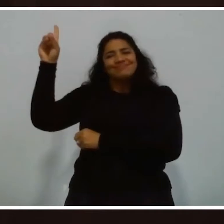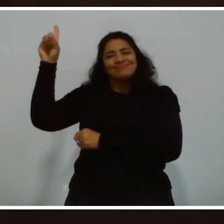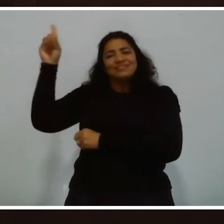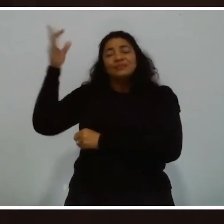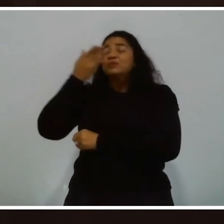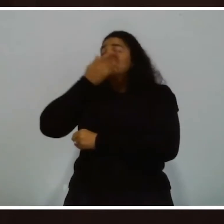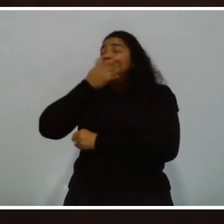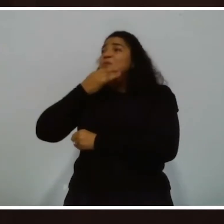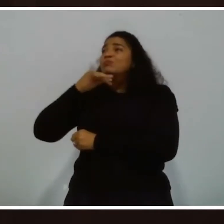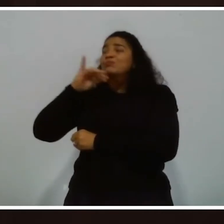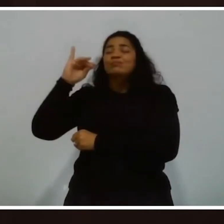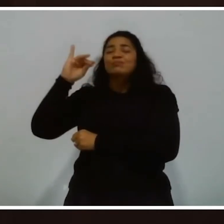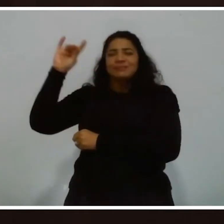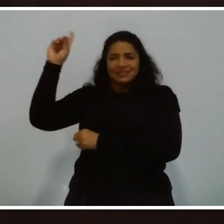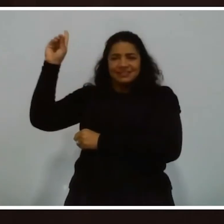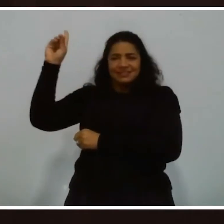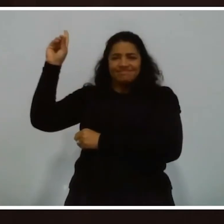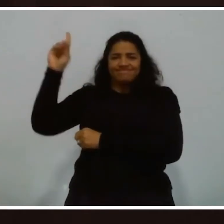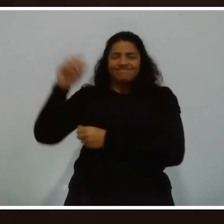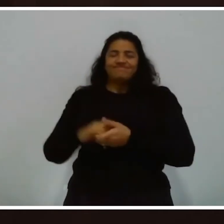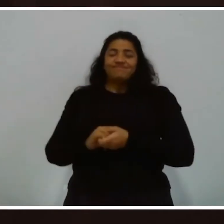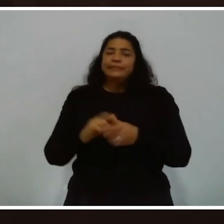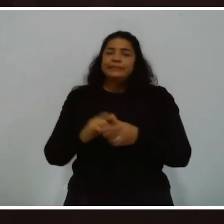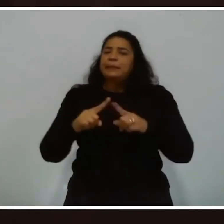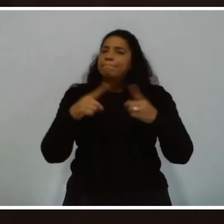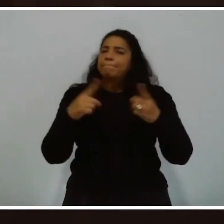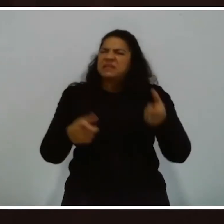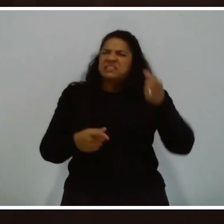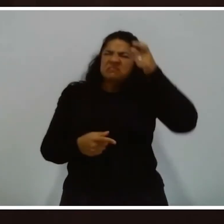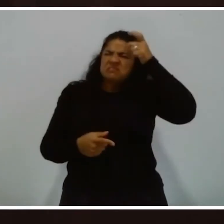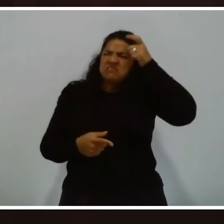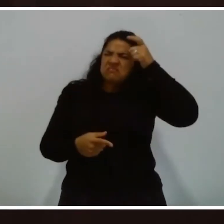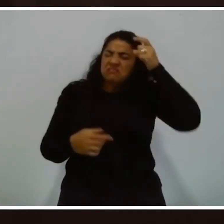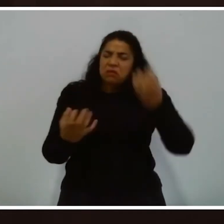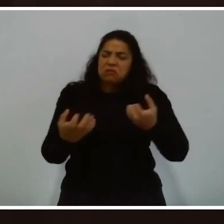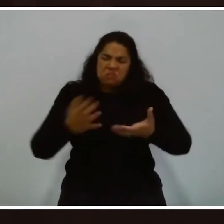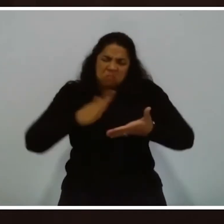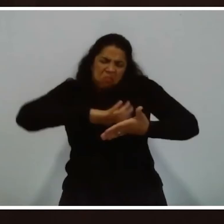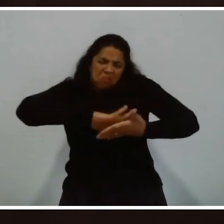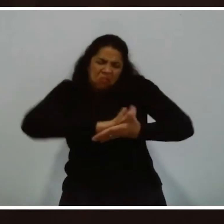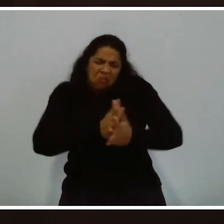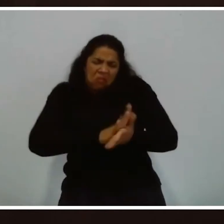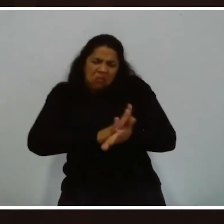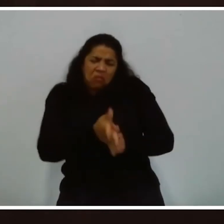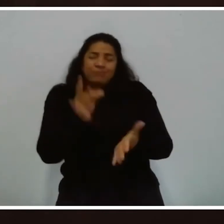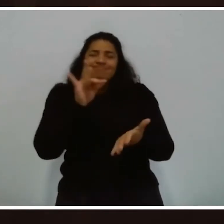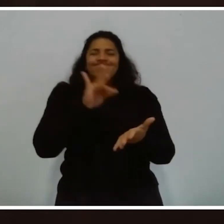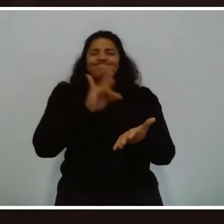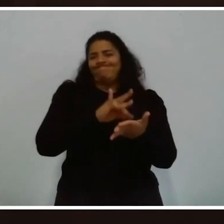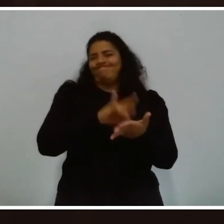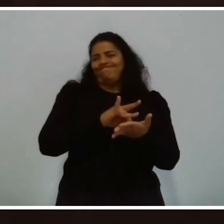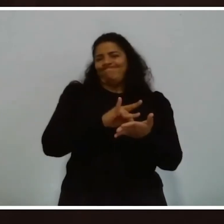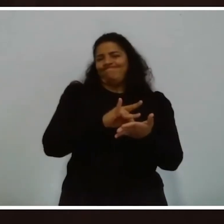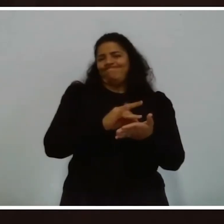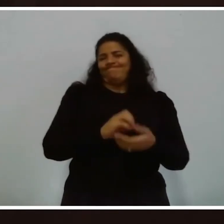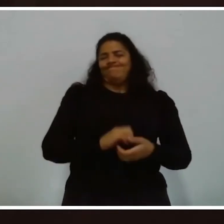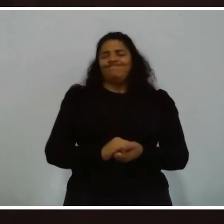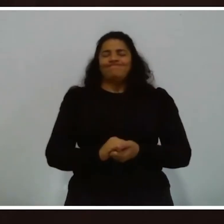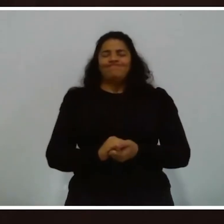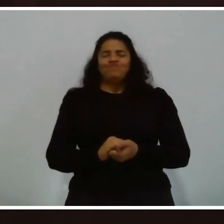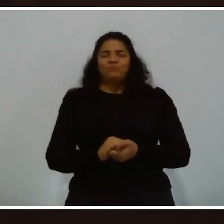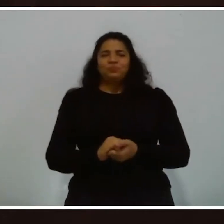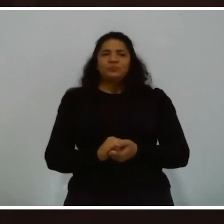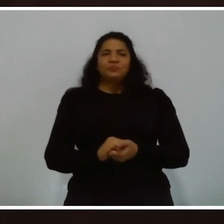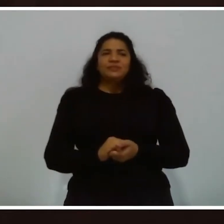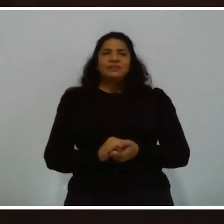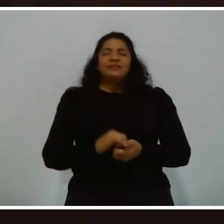E Satanás quer destruir essa verdade. Ó Senhor Jesus. Agora vai para João 17.